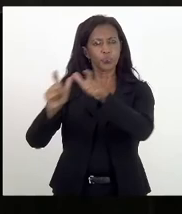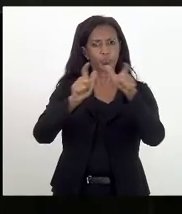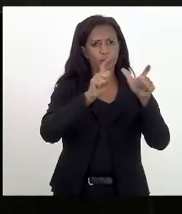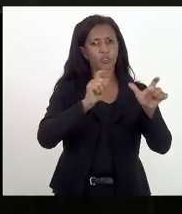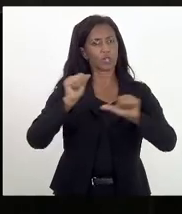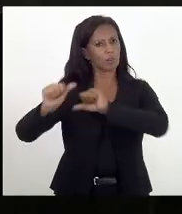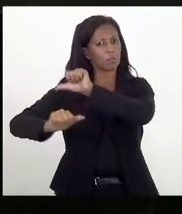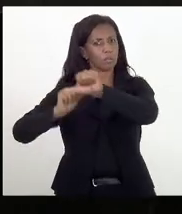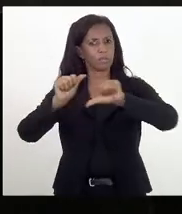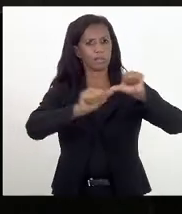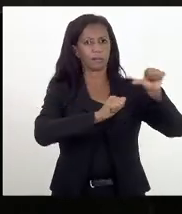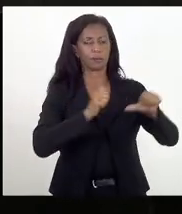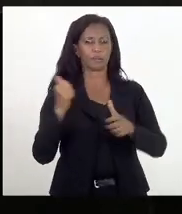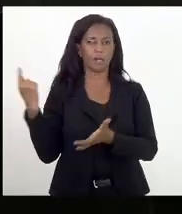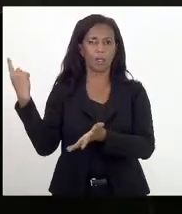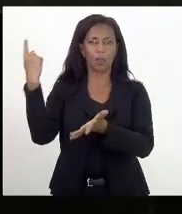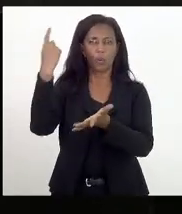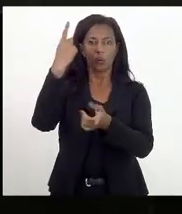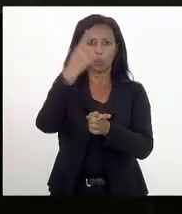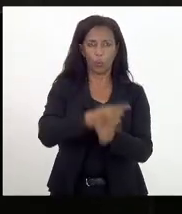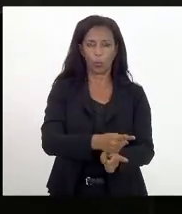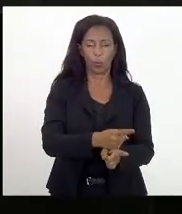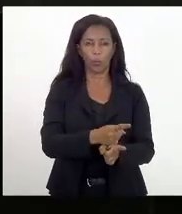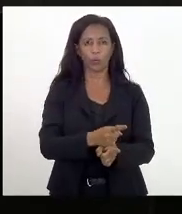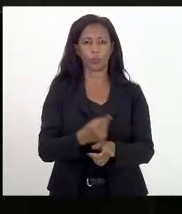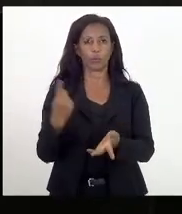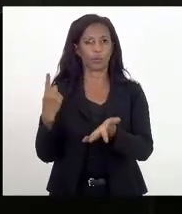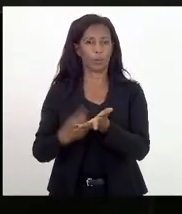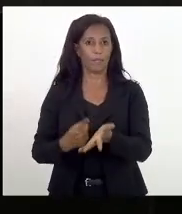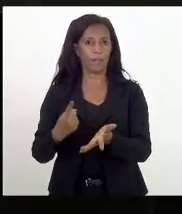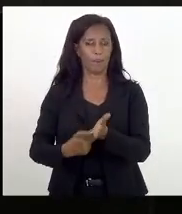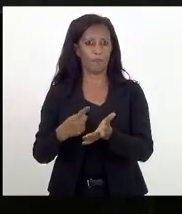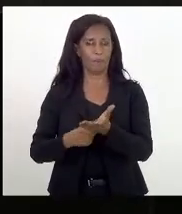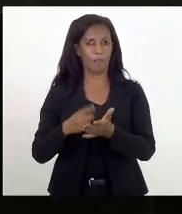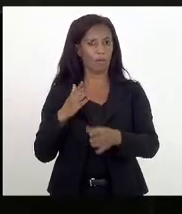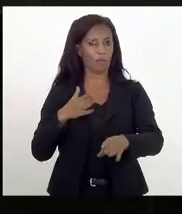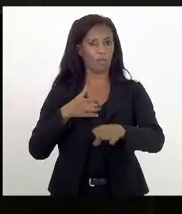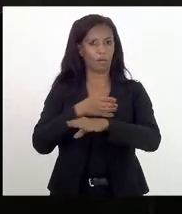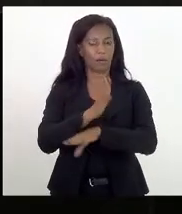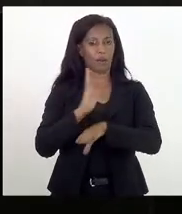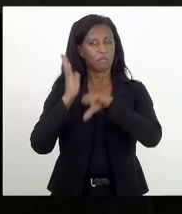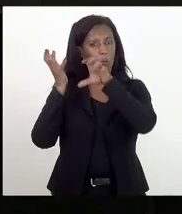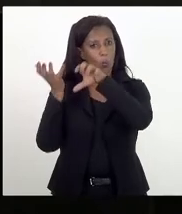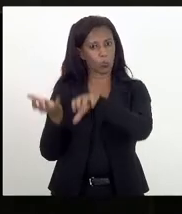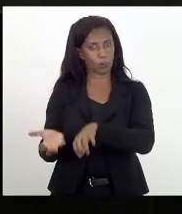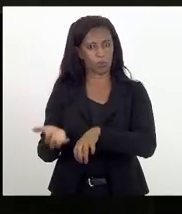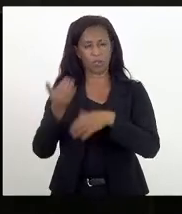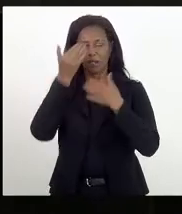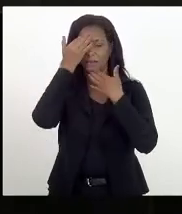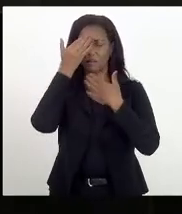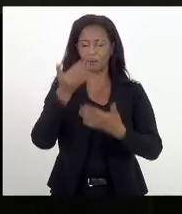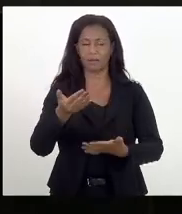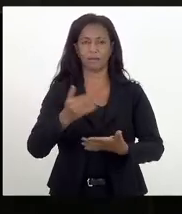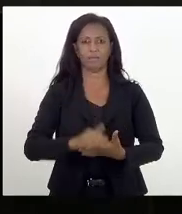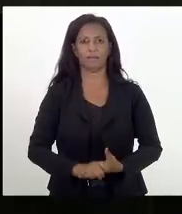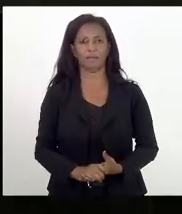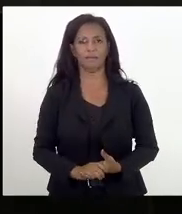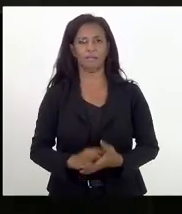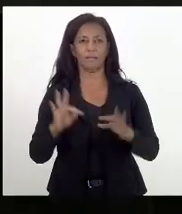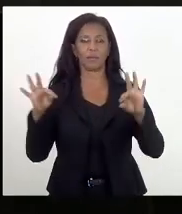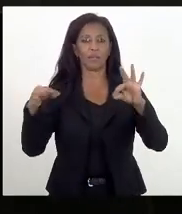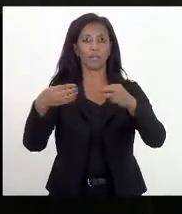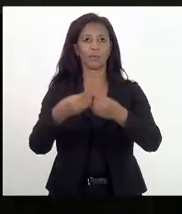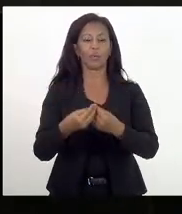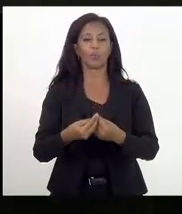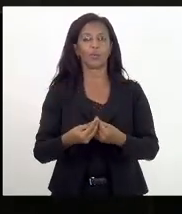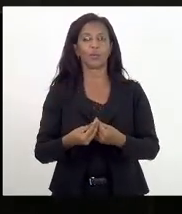ao encontro do marco regulatório de saneamento que foi aprovado pelo congresso nacional então quero agradecer a